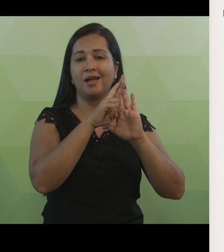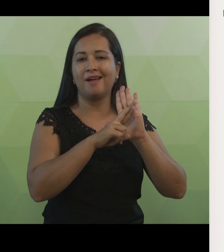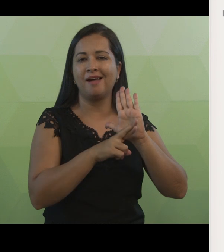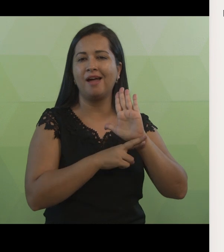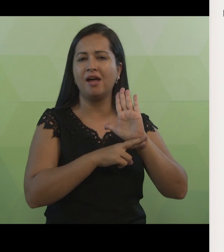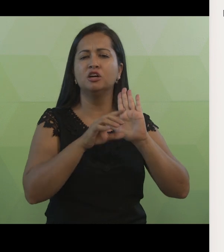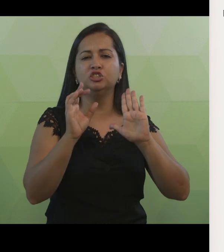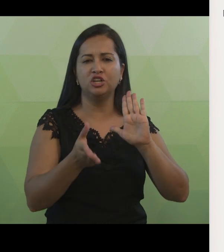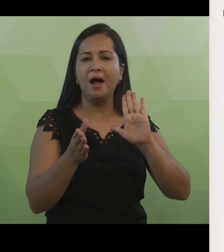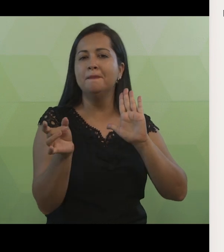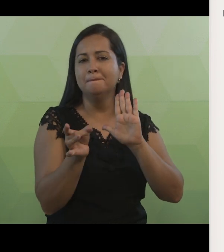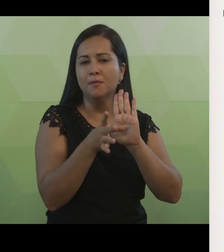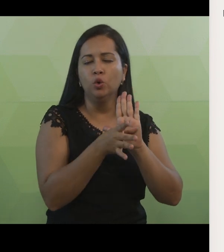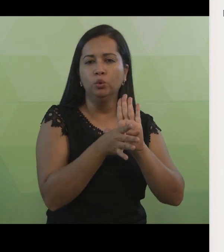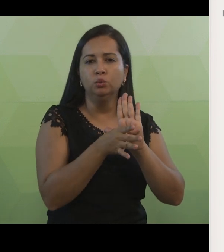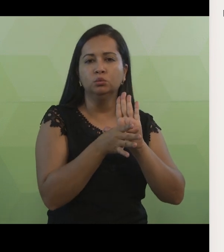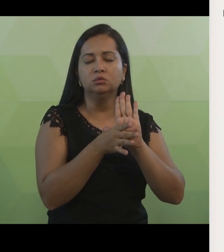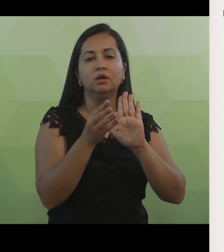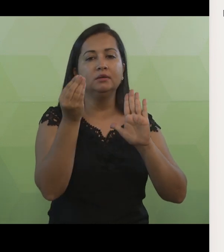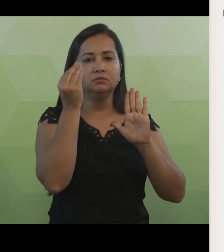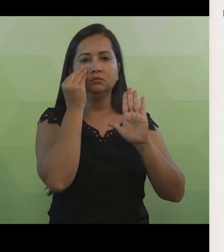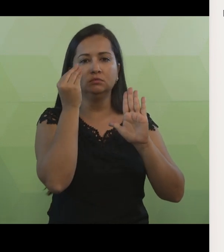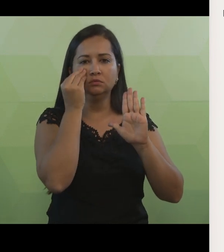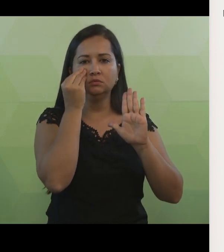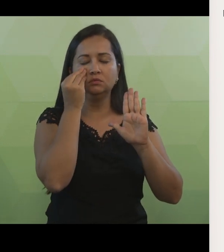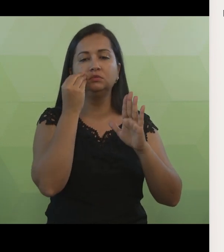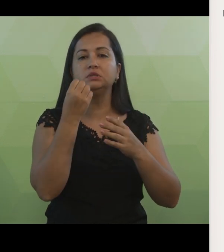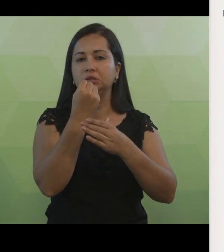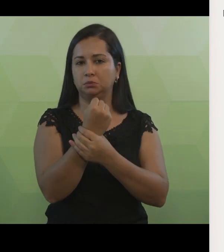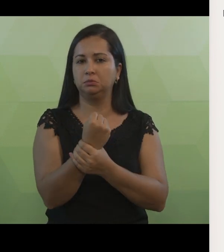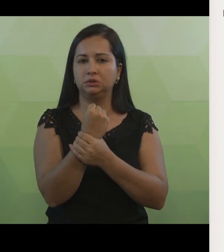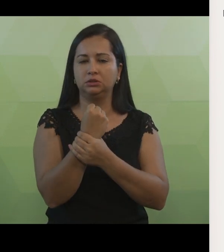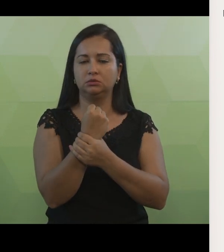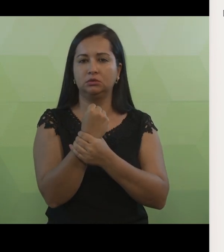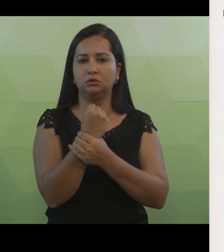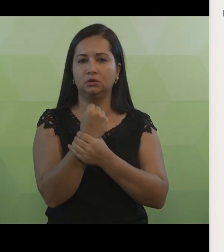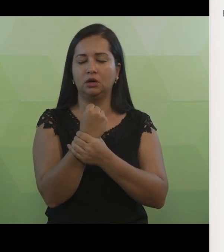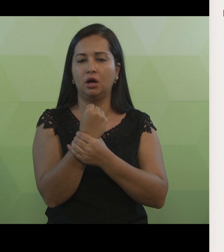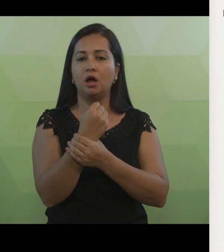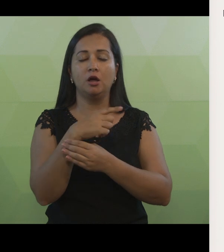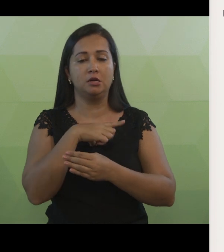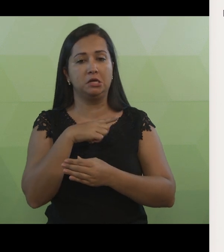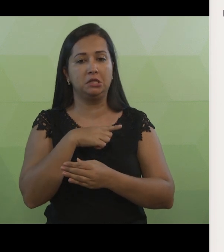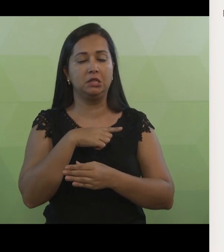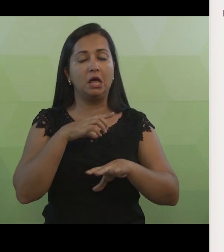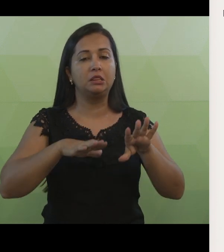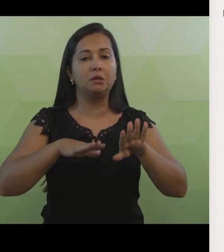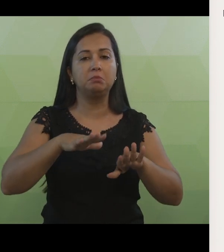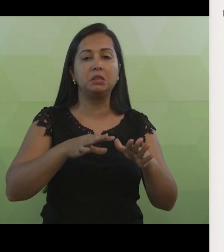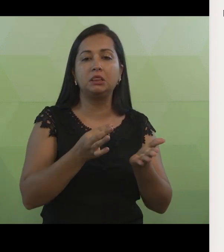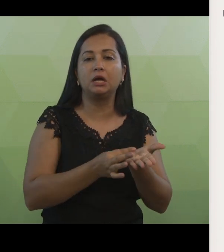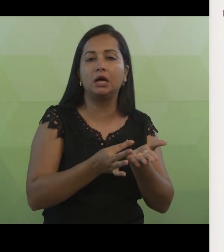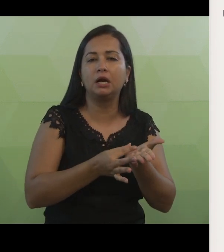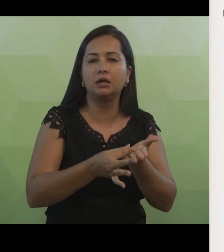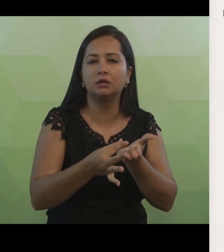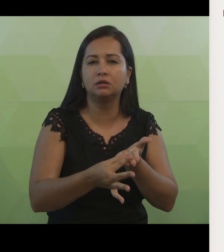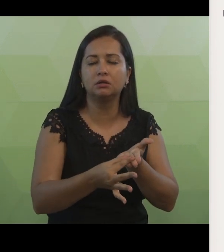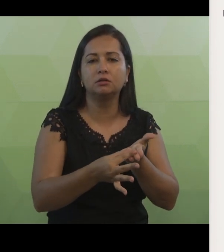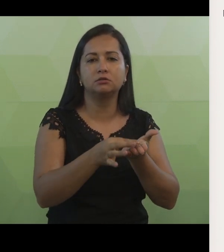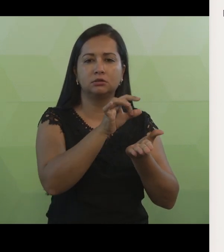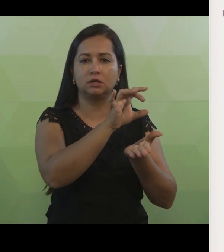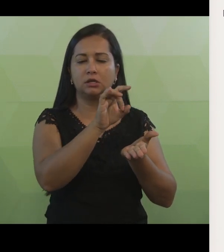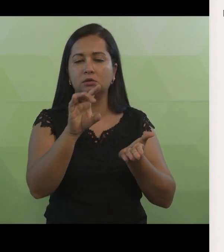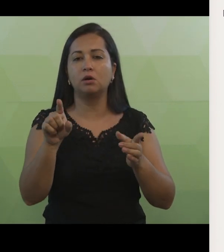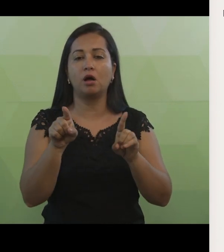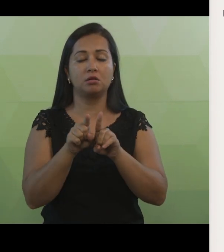que permite especificar a segurança de uma aplicação de forma não ambígua, a partir de características do ambiente da aplicação, e definir